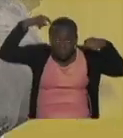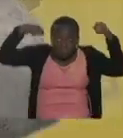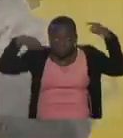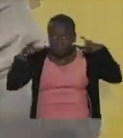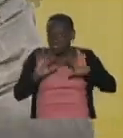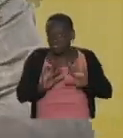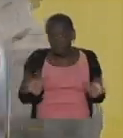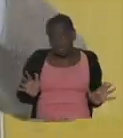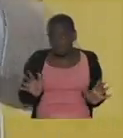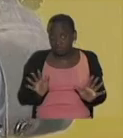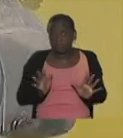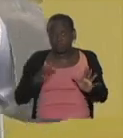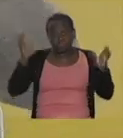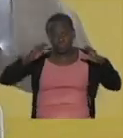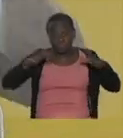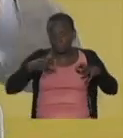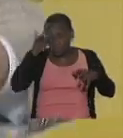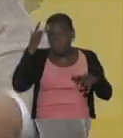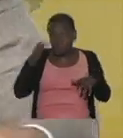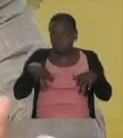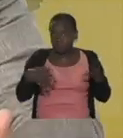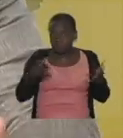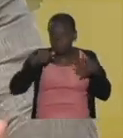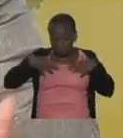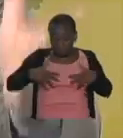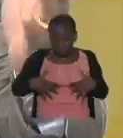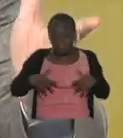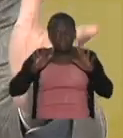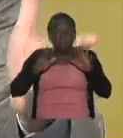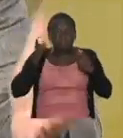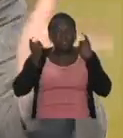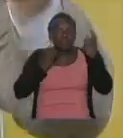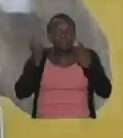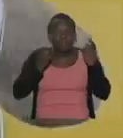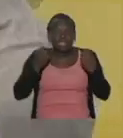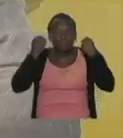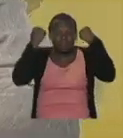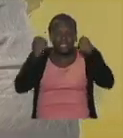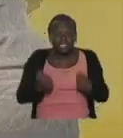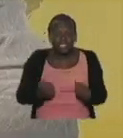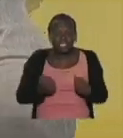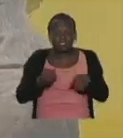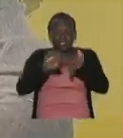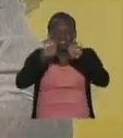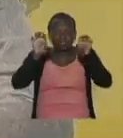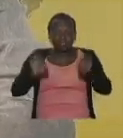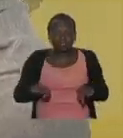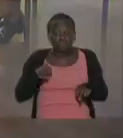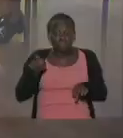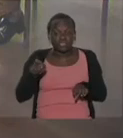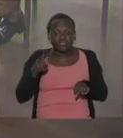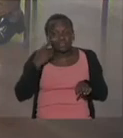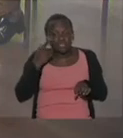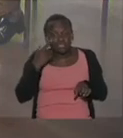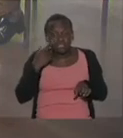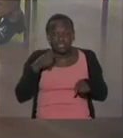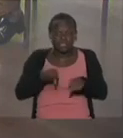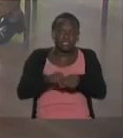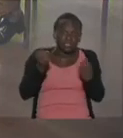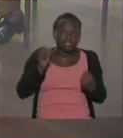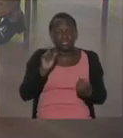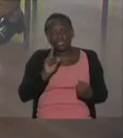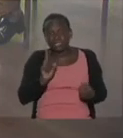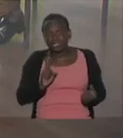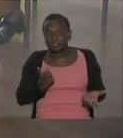cair no torcedor a chuva que cair vai cair no torcedor a minha preocupação são a sobrecarga de peso que foi colocada e e se isso não